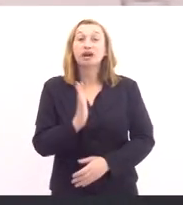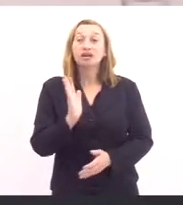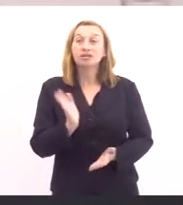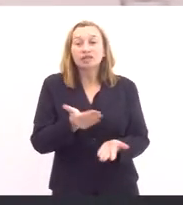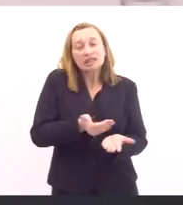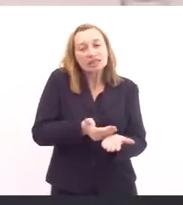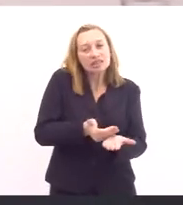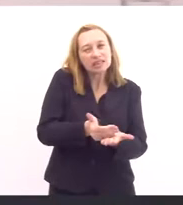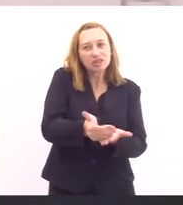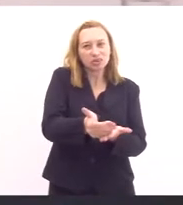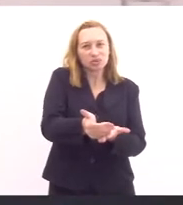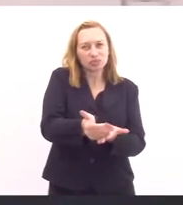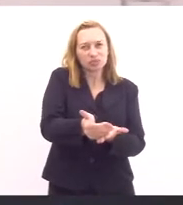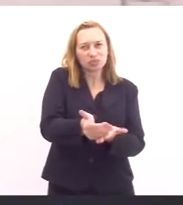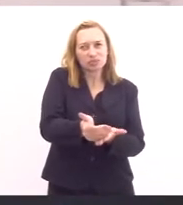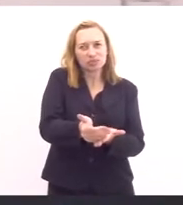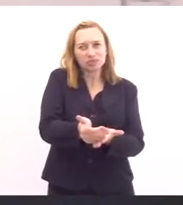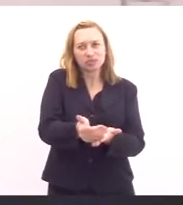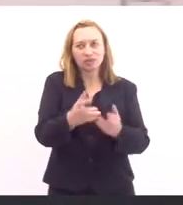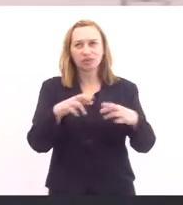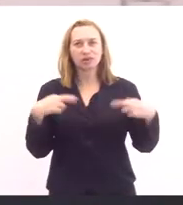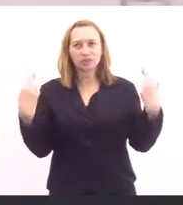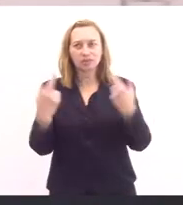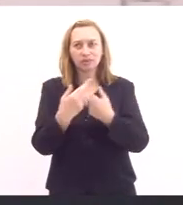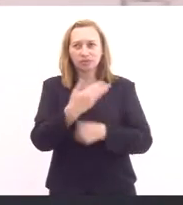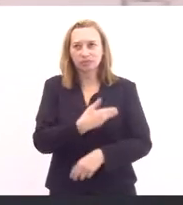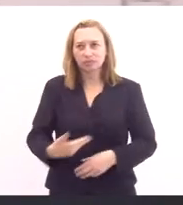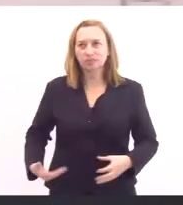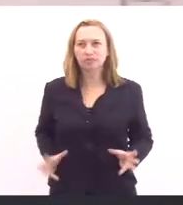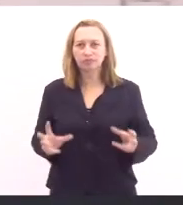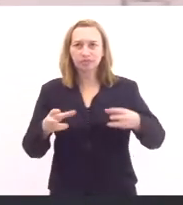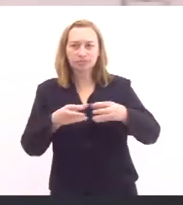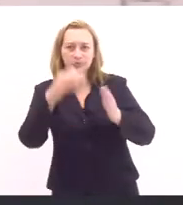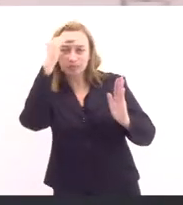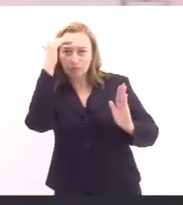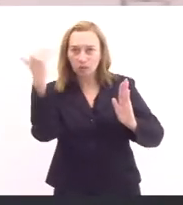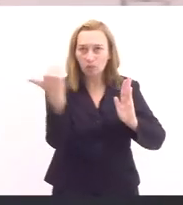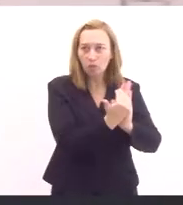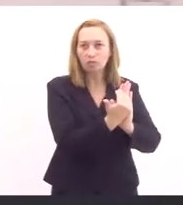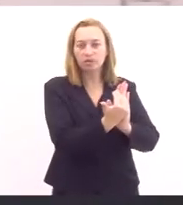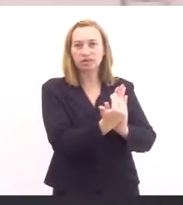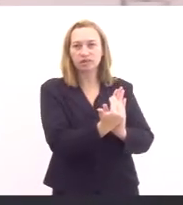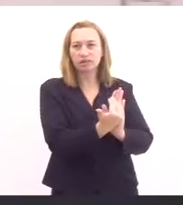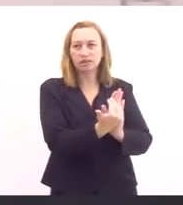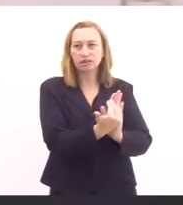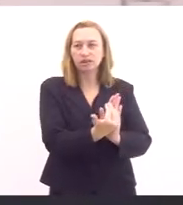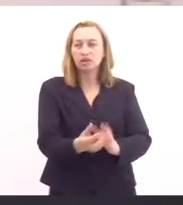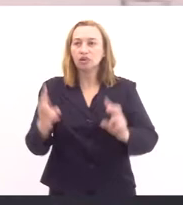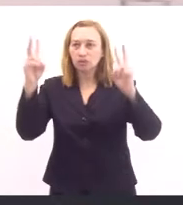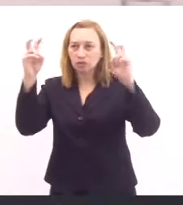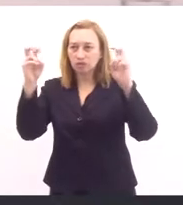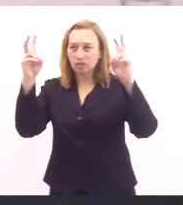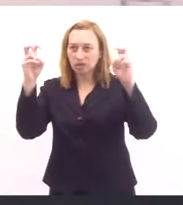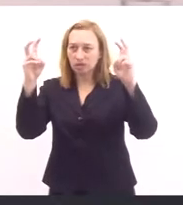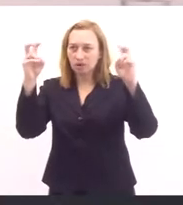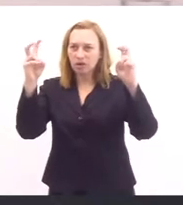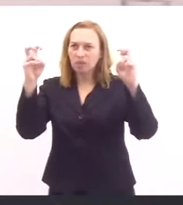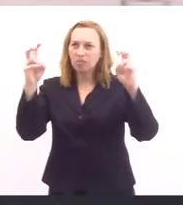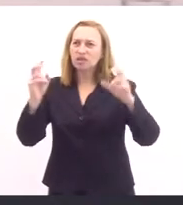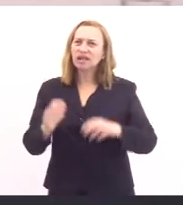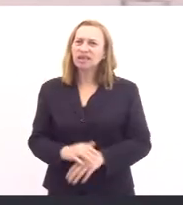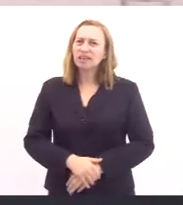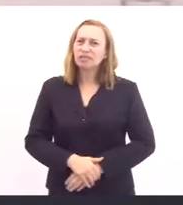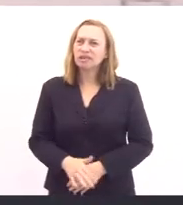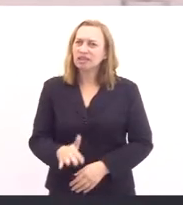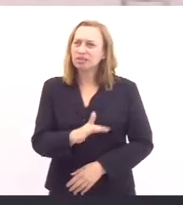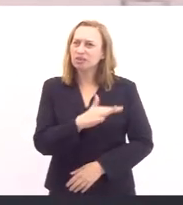dar início à audiência pública da comissão do cúmplice com tema mortalidade materna como